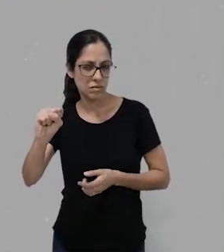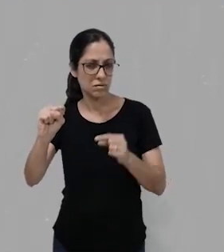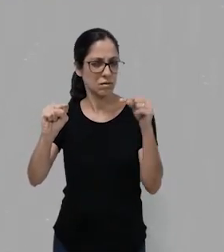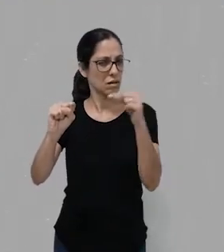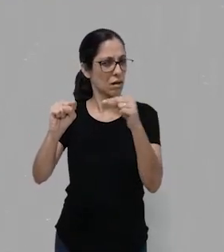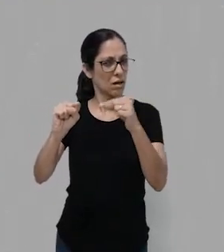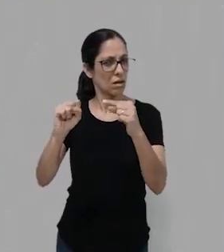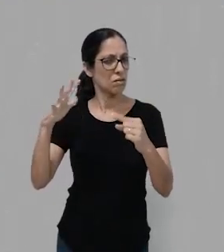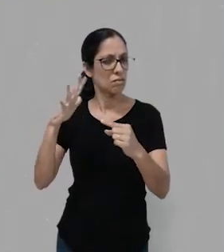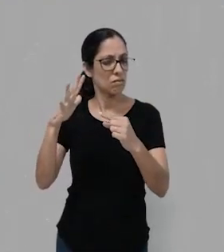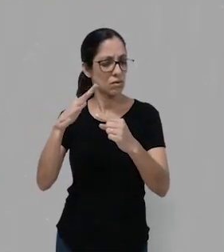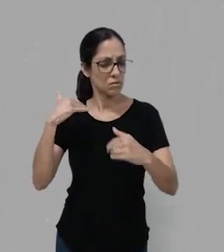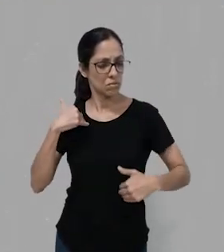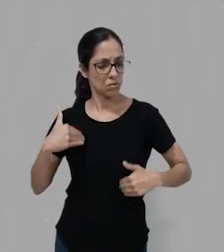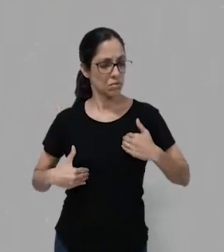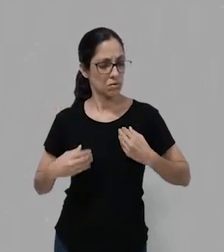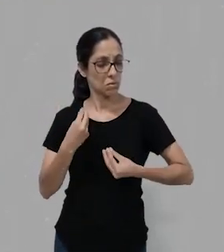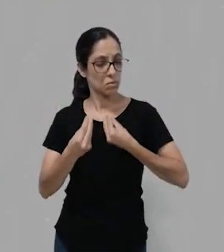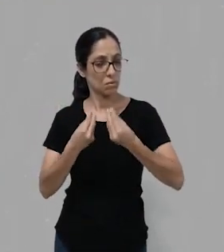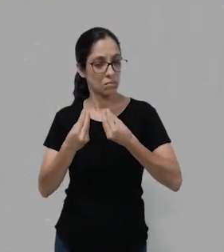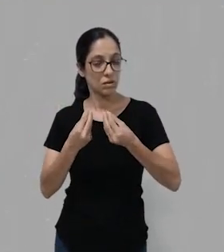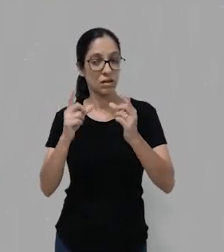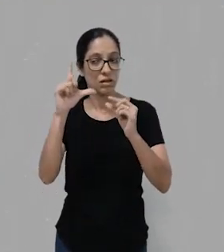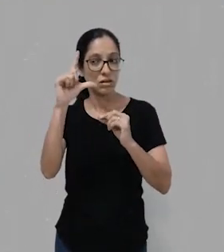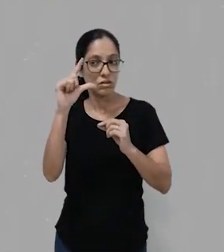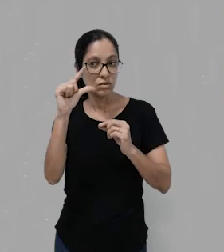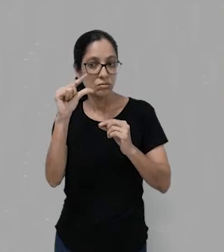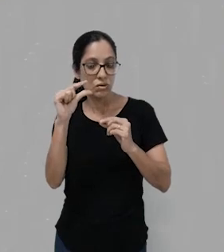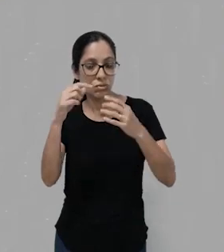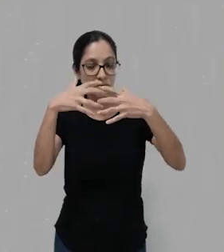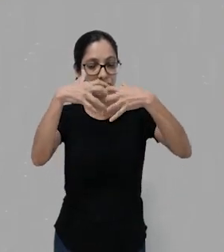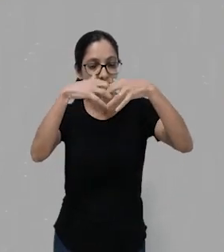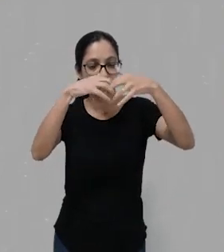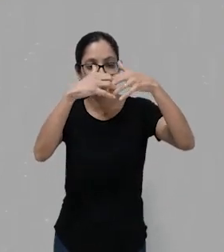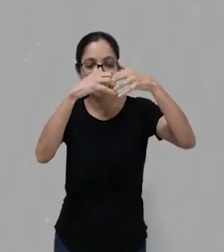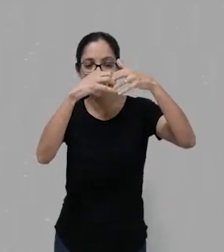liberação de neurotransmissores. Isso causa o quê? Uma certa